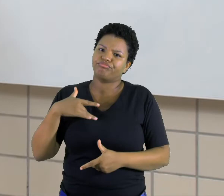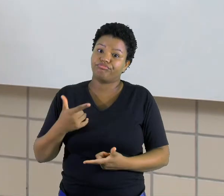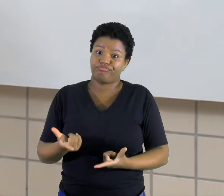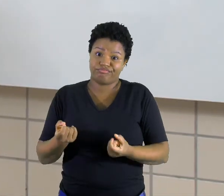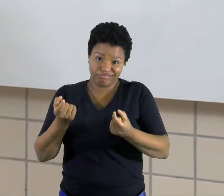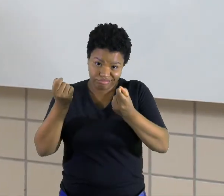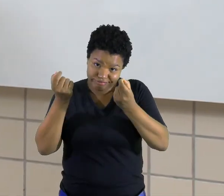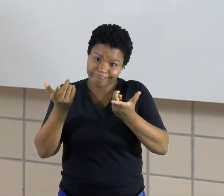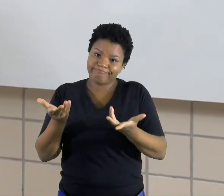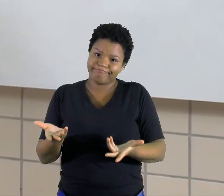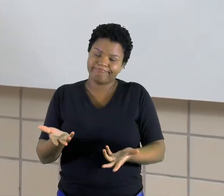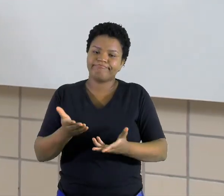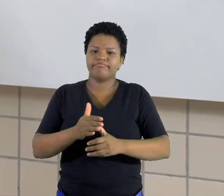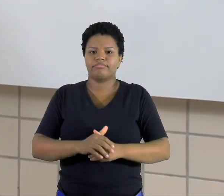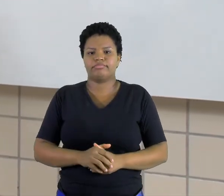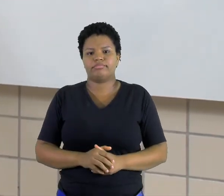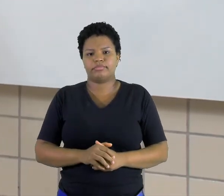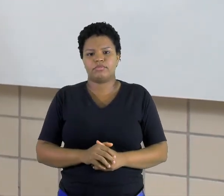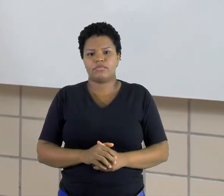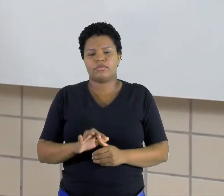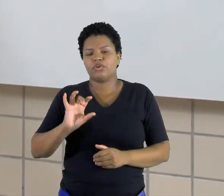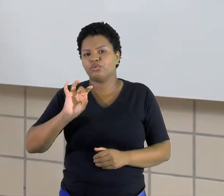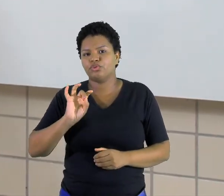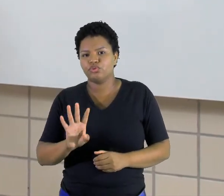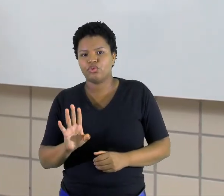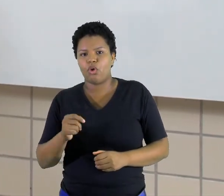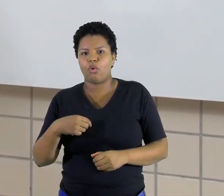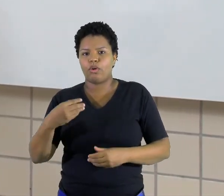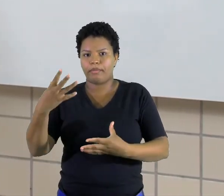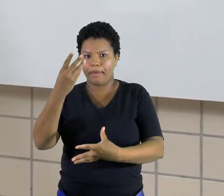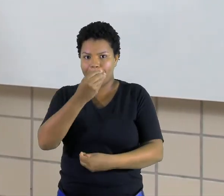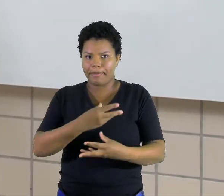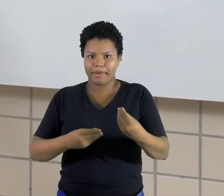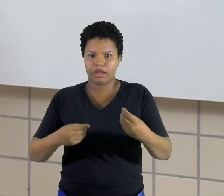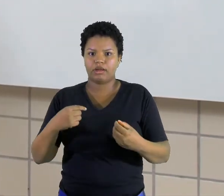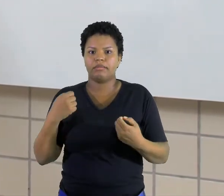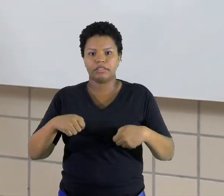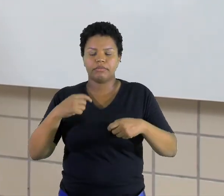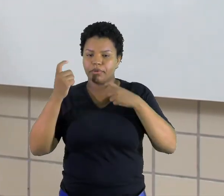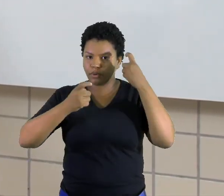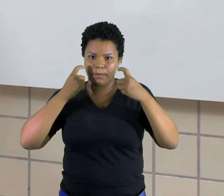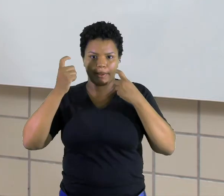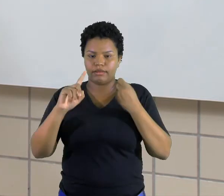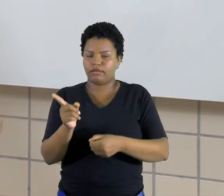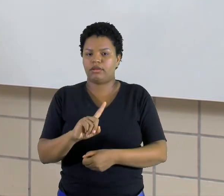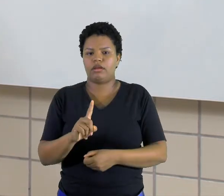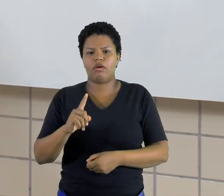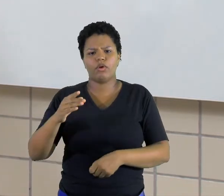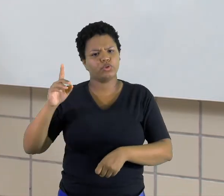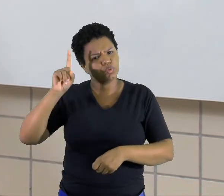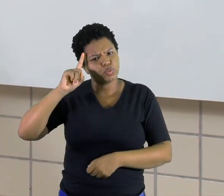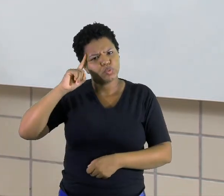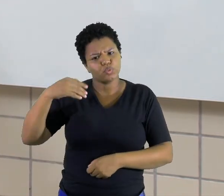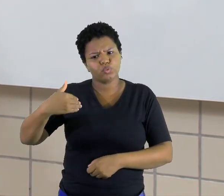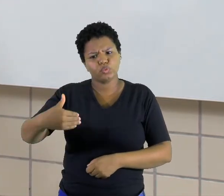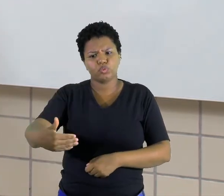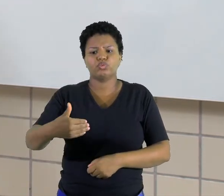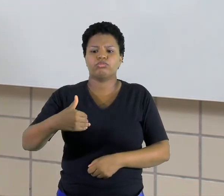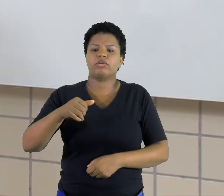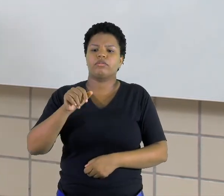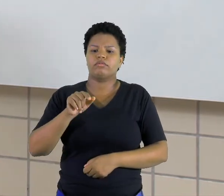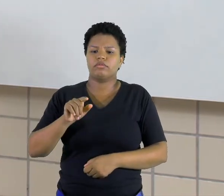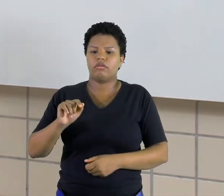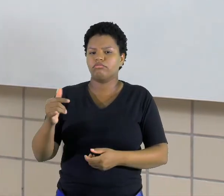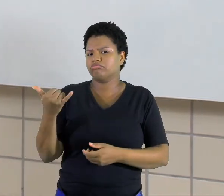né? Então, não é somente quando a gente vai fazer um raio-x que a gente tem que se preocupar ali. É no dia a dia, ali quando você tá na tela